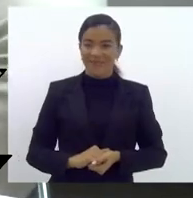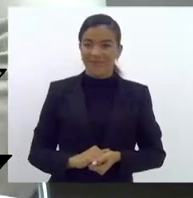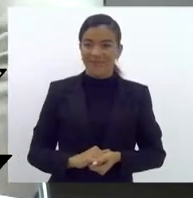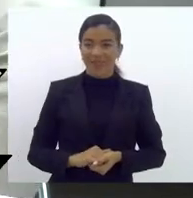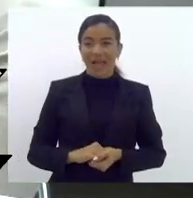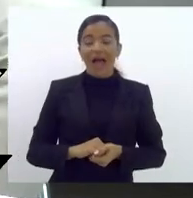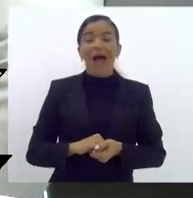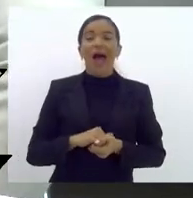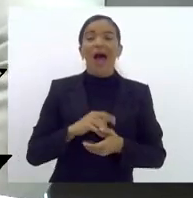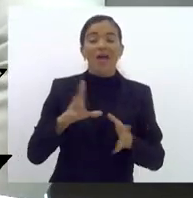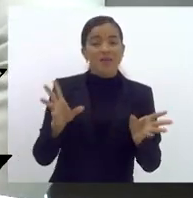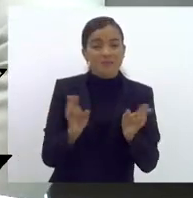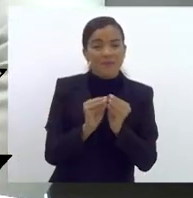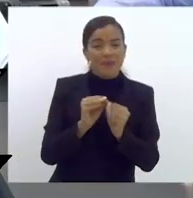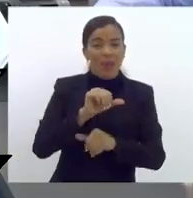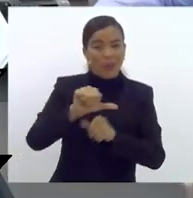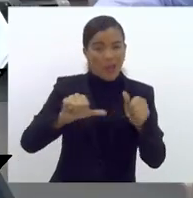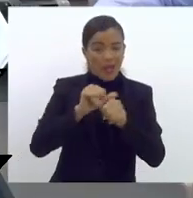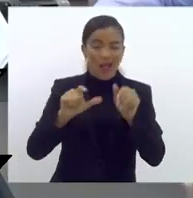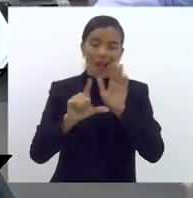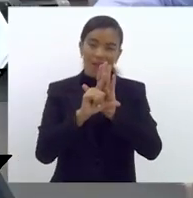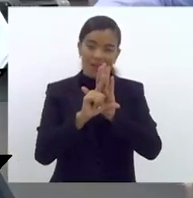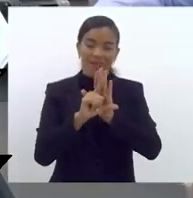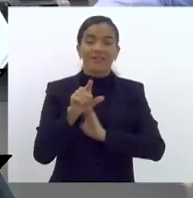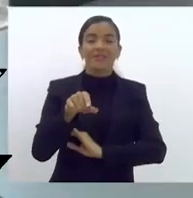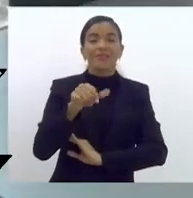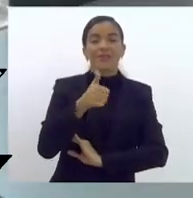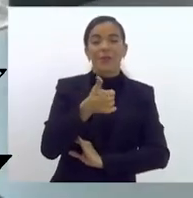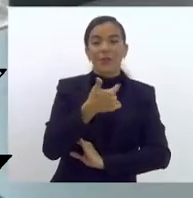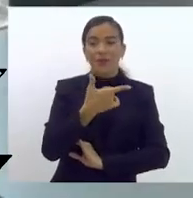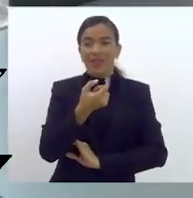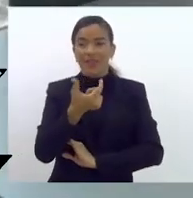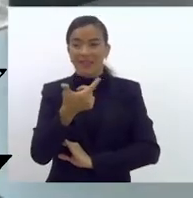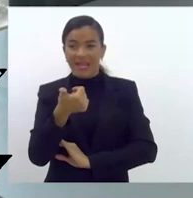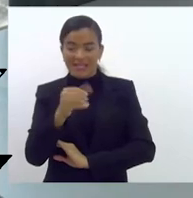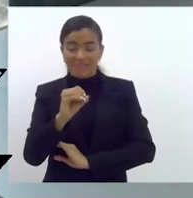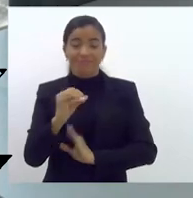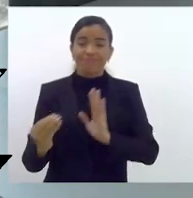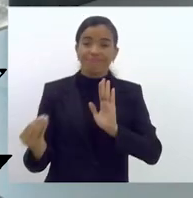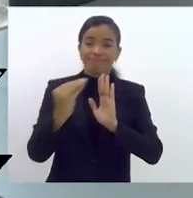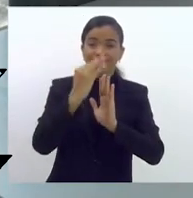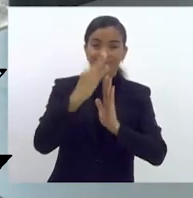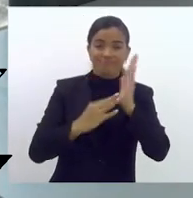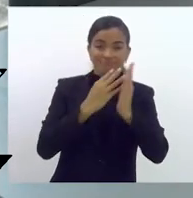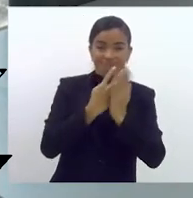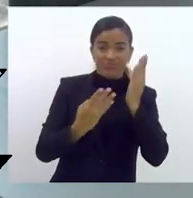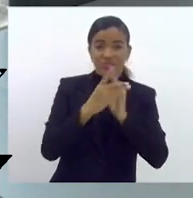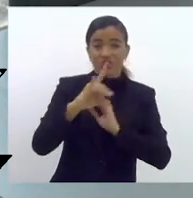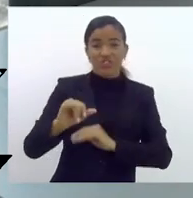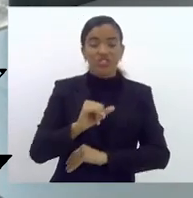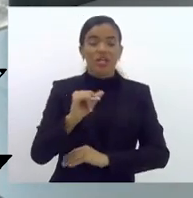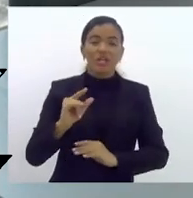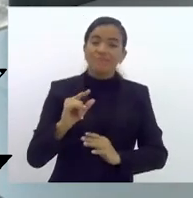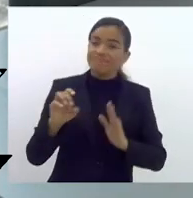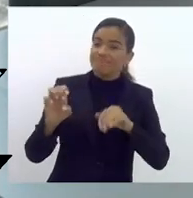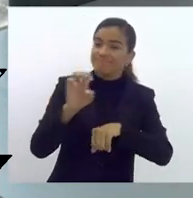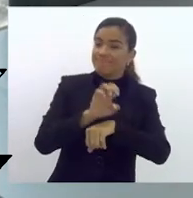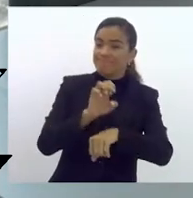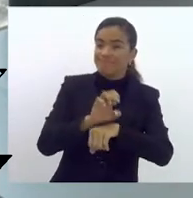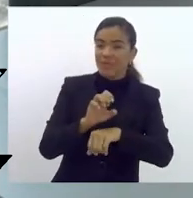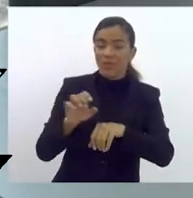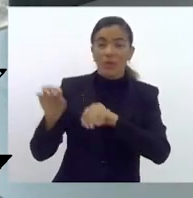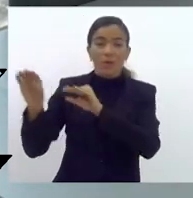ementa é Altera a lei 5.645 6 Janeiro de 2010 para incluir no calendário Oficial do Estado do Rio de Janeiro de Estadual de valorização da